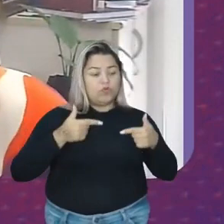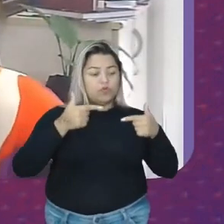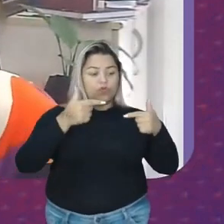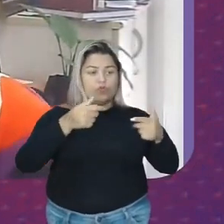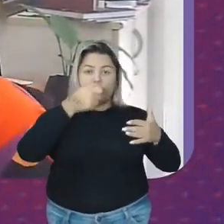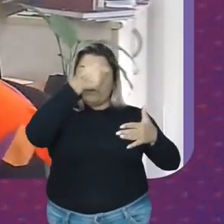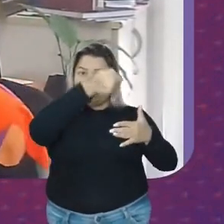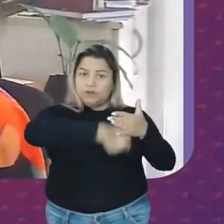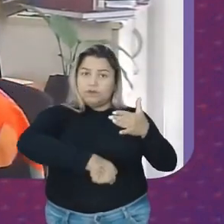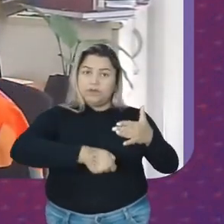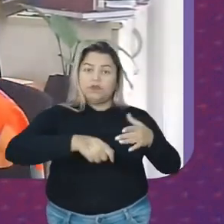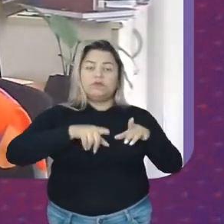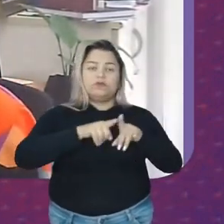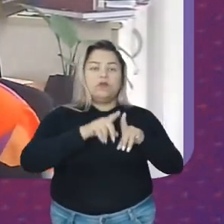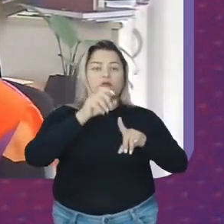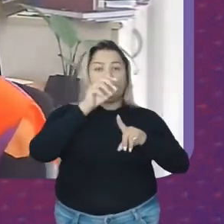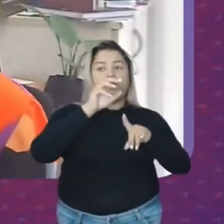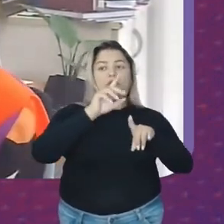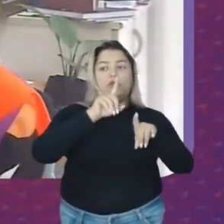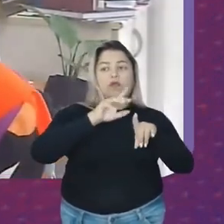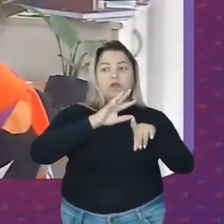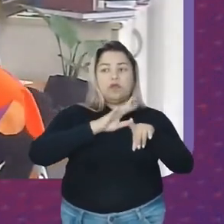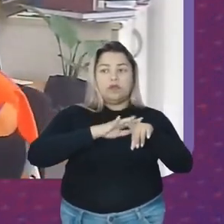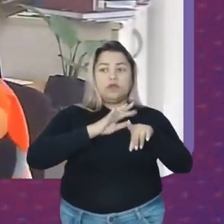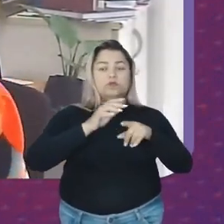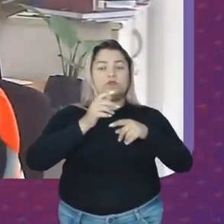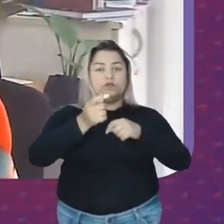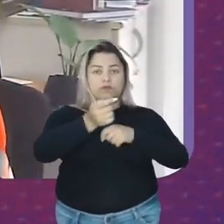violência, outro que fala sobre a autonomia